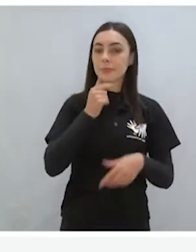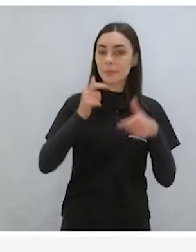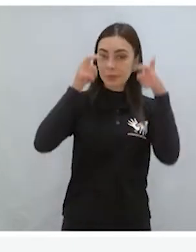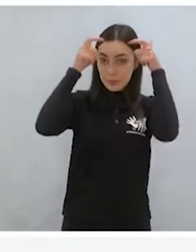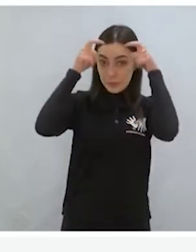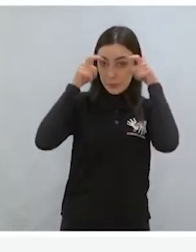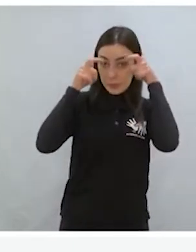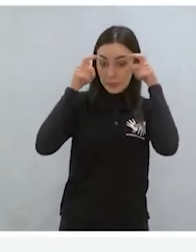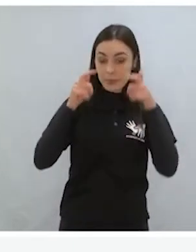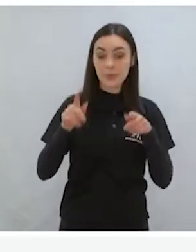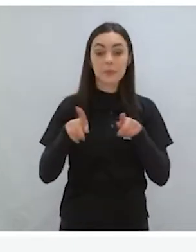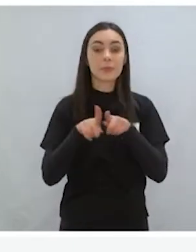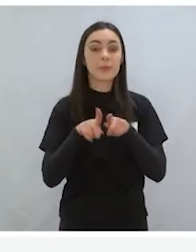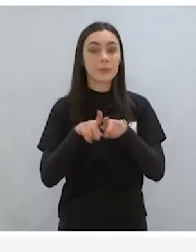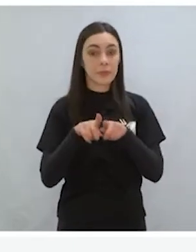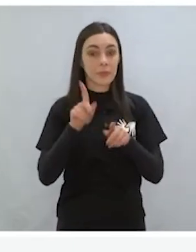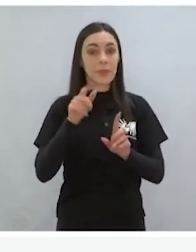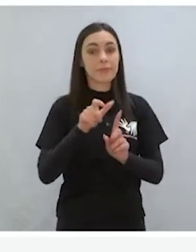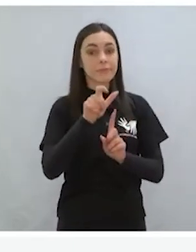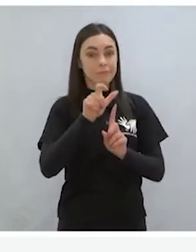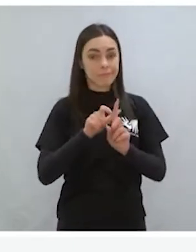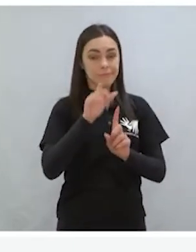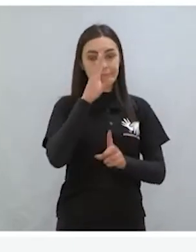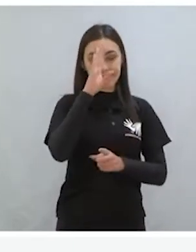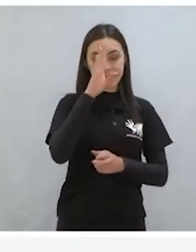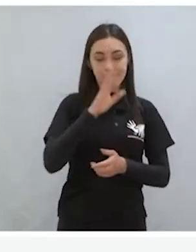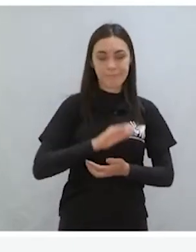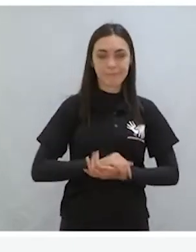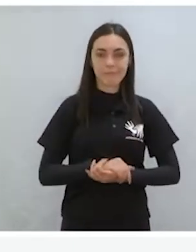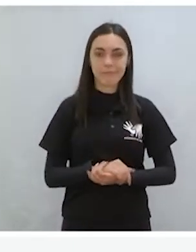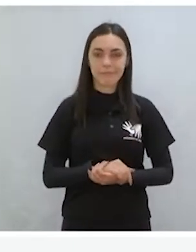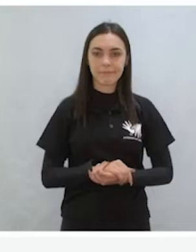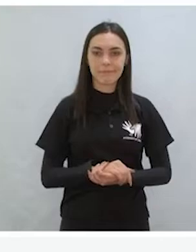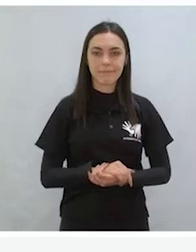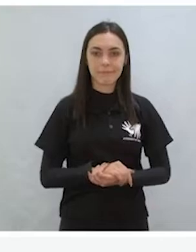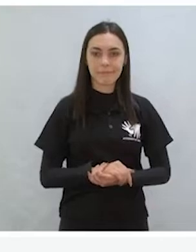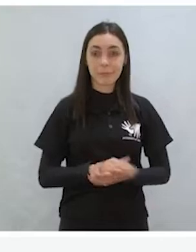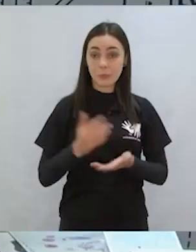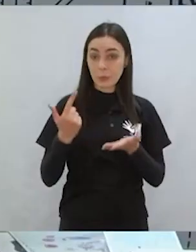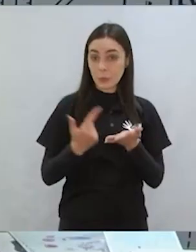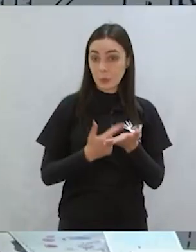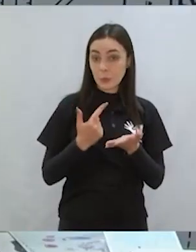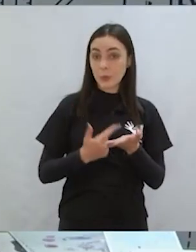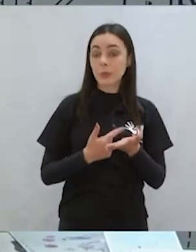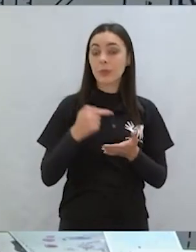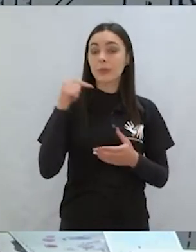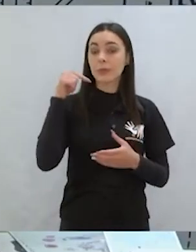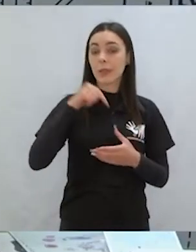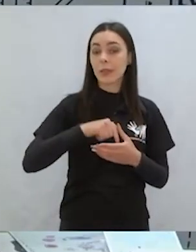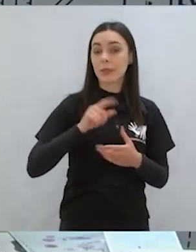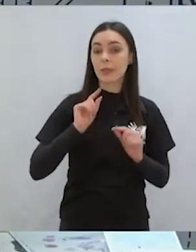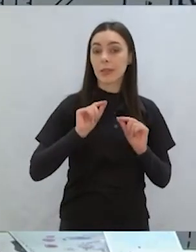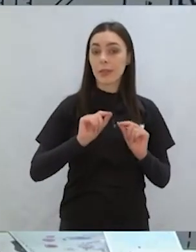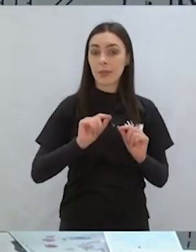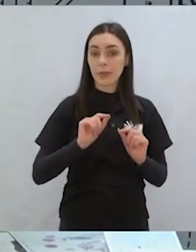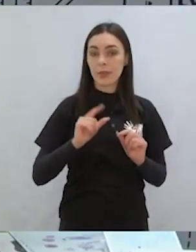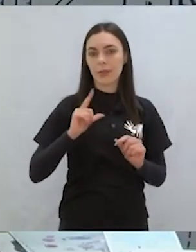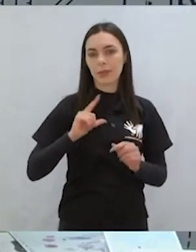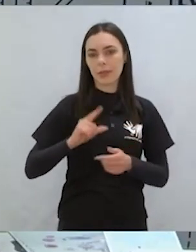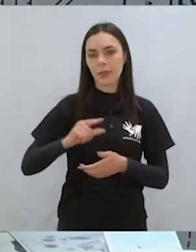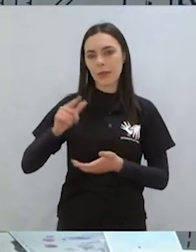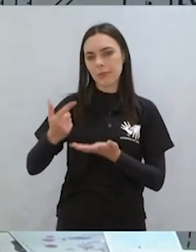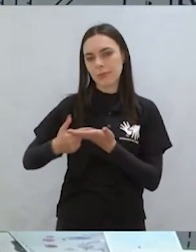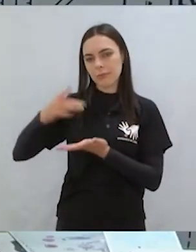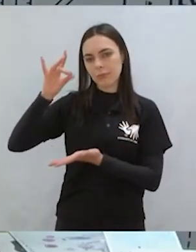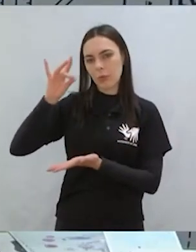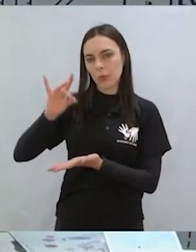O príncipe, que também é um dos personagens principais. Esse livro é uma versão